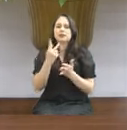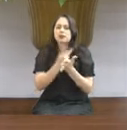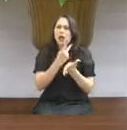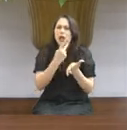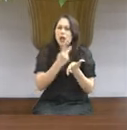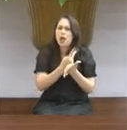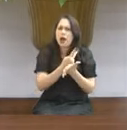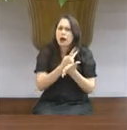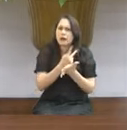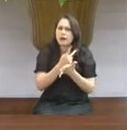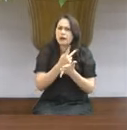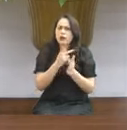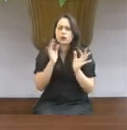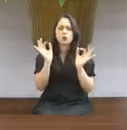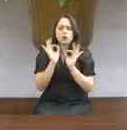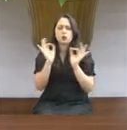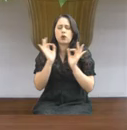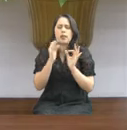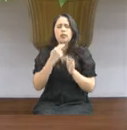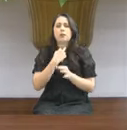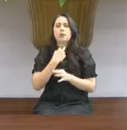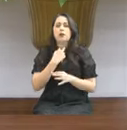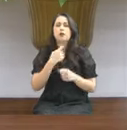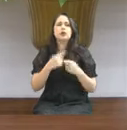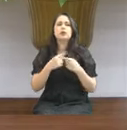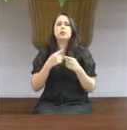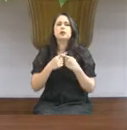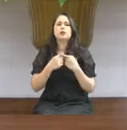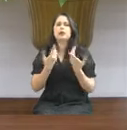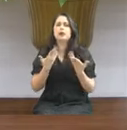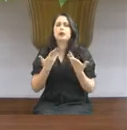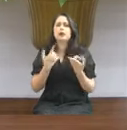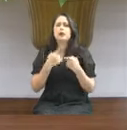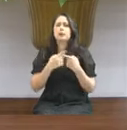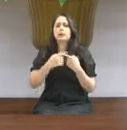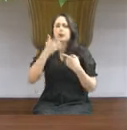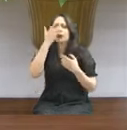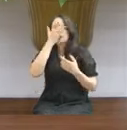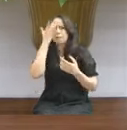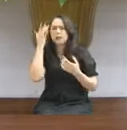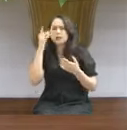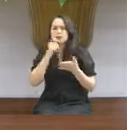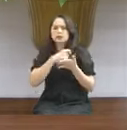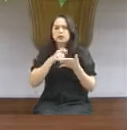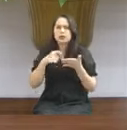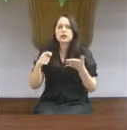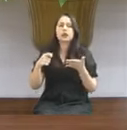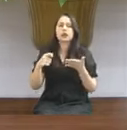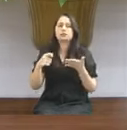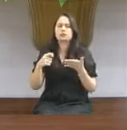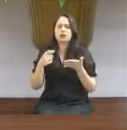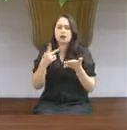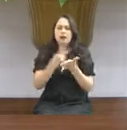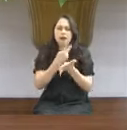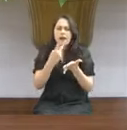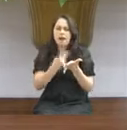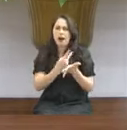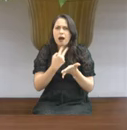vacilar. Por que o autor aos hebreus diz: Porque em dado